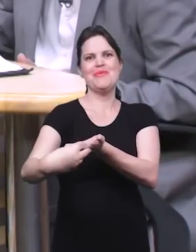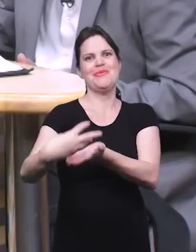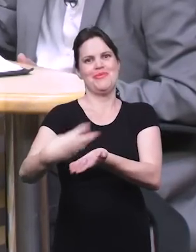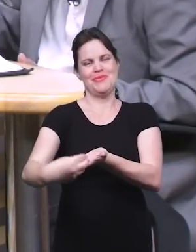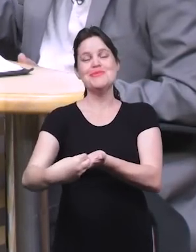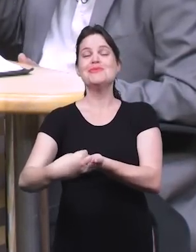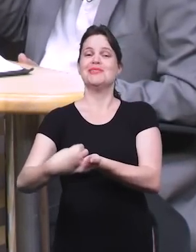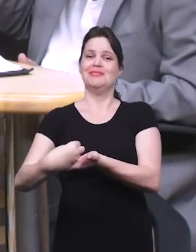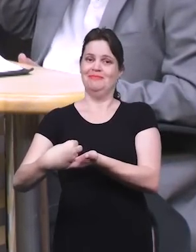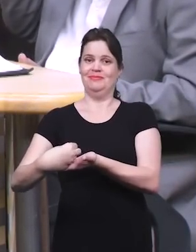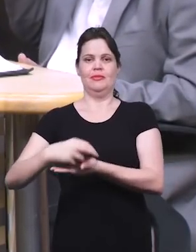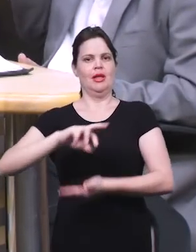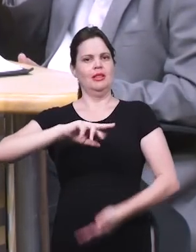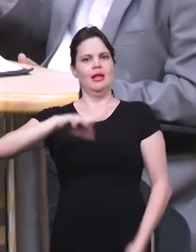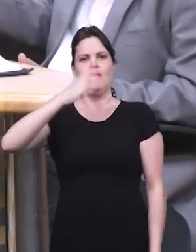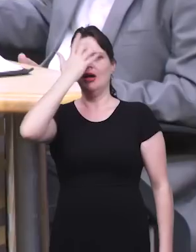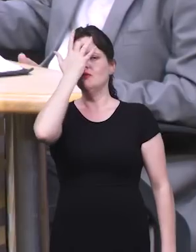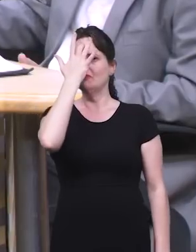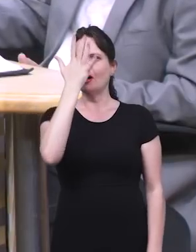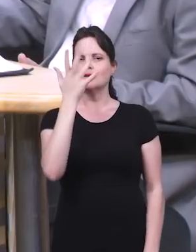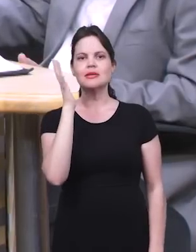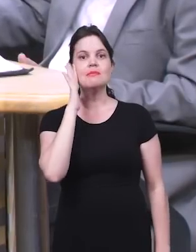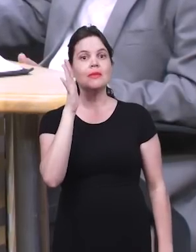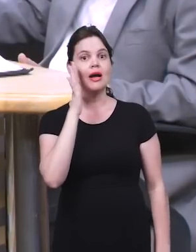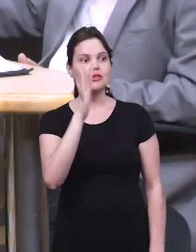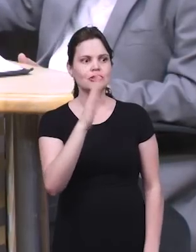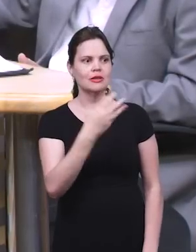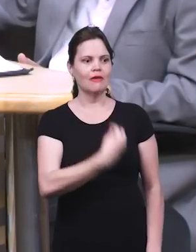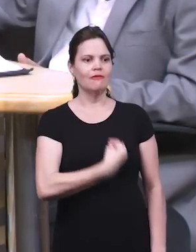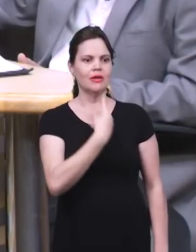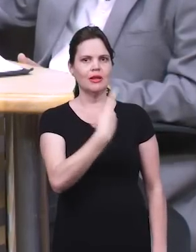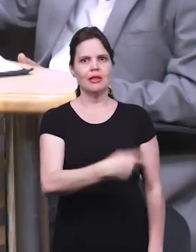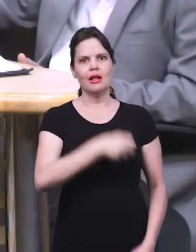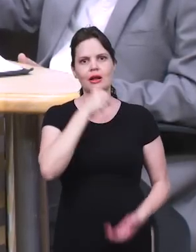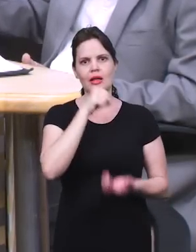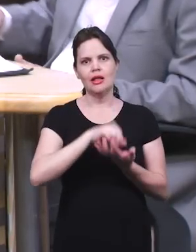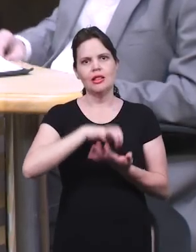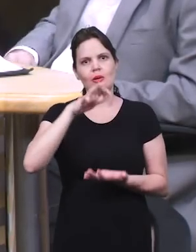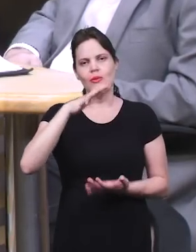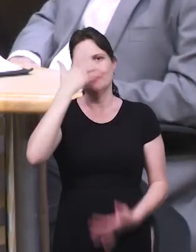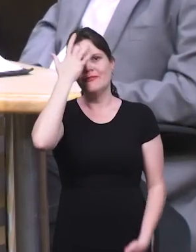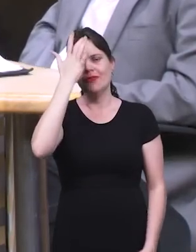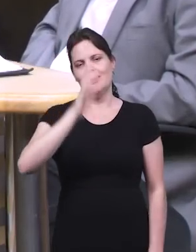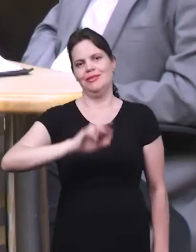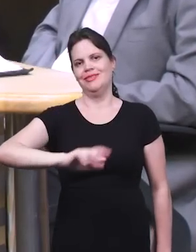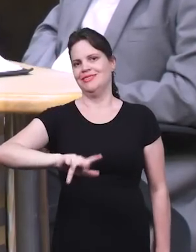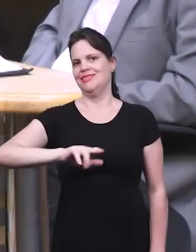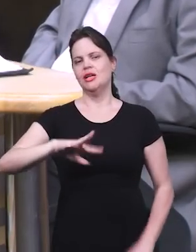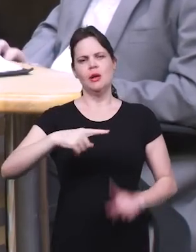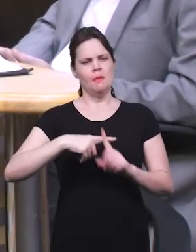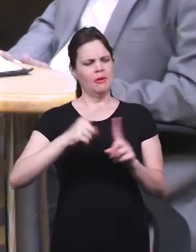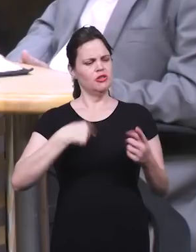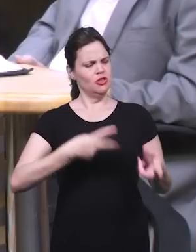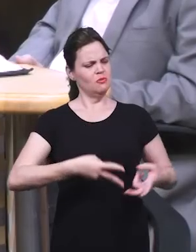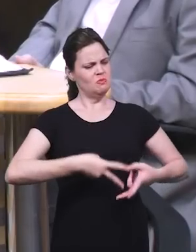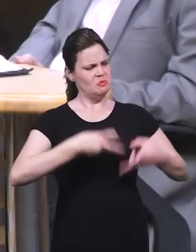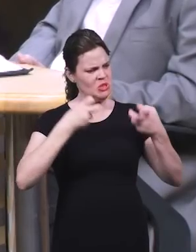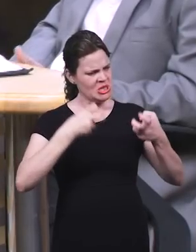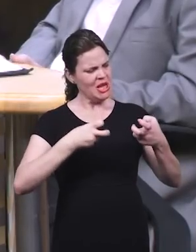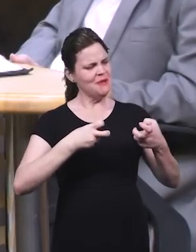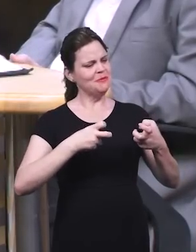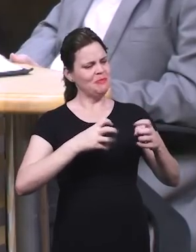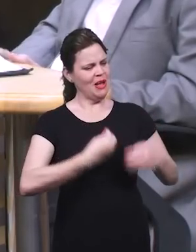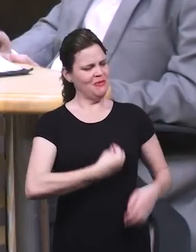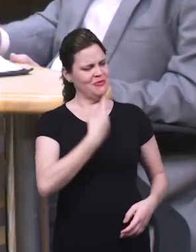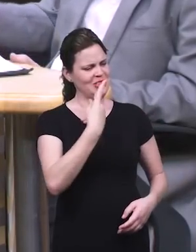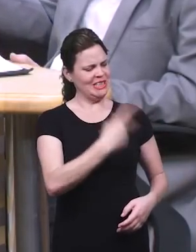como o pastor Pita bem colocou, não era fácil, Não. né? Mas essa atitude traz para nós